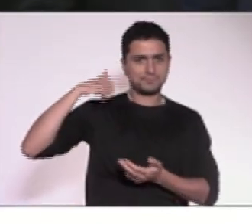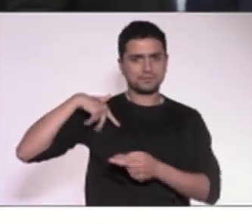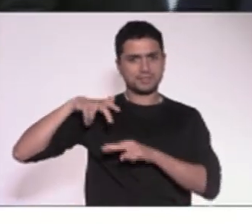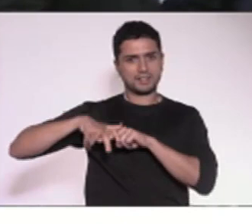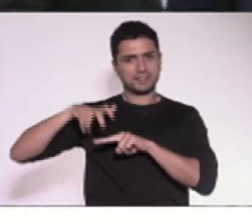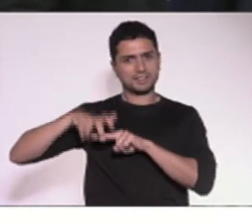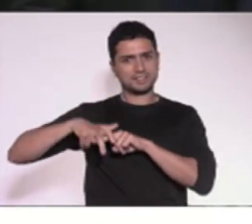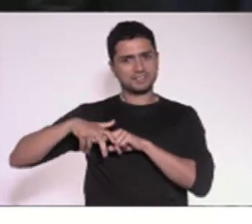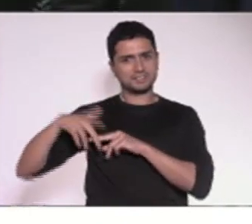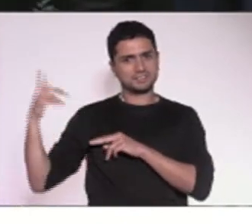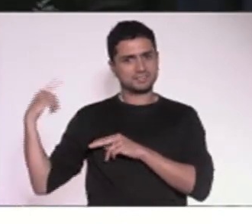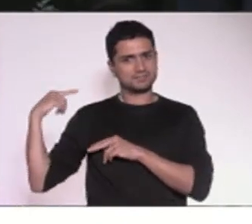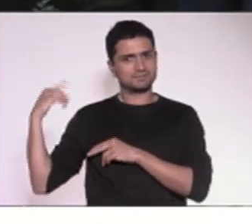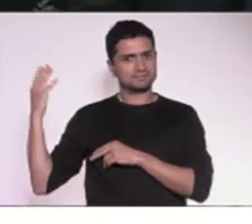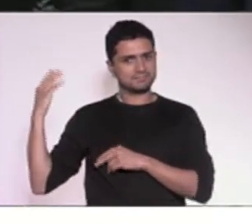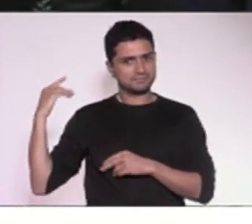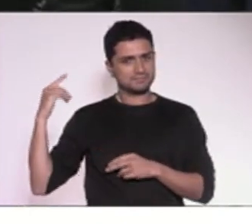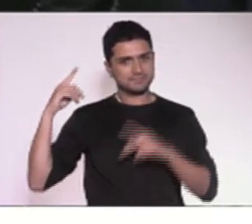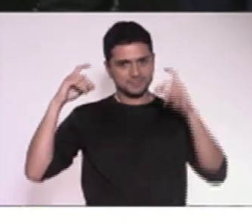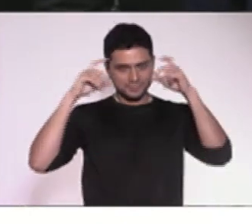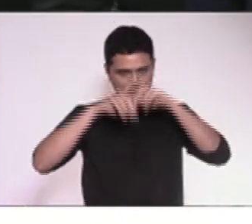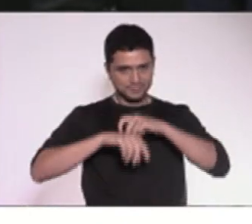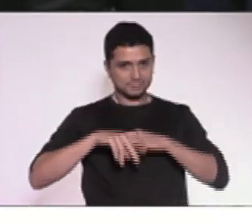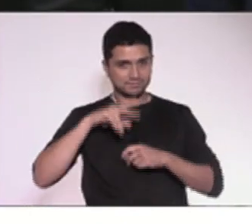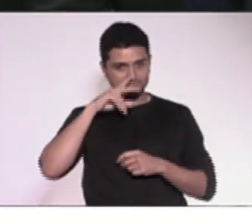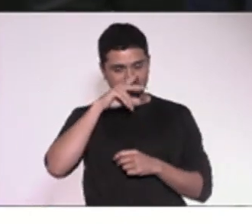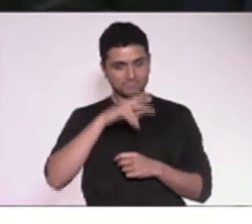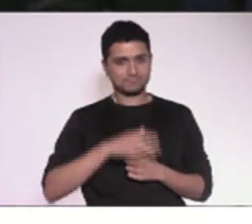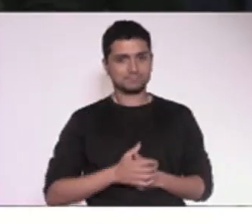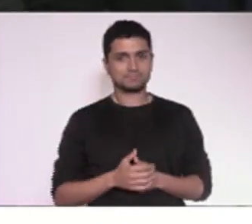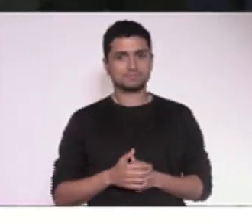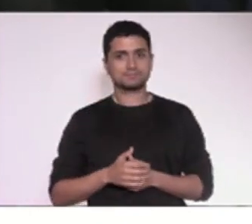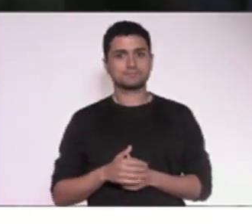Não é fácil não, essa cadeira aqui não é fácil não. André Siciliano deve